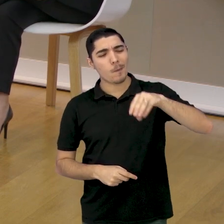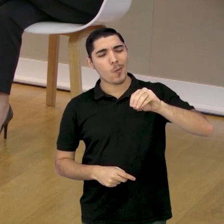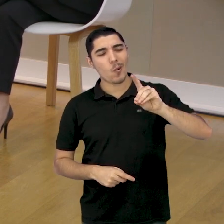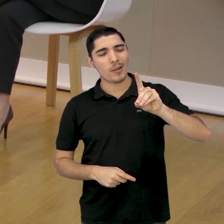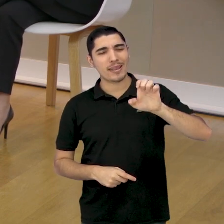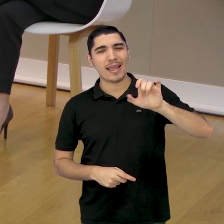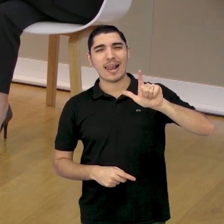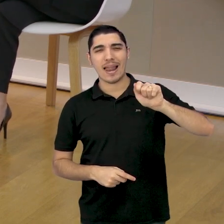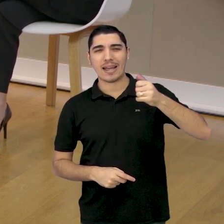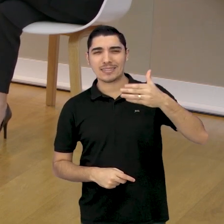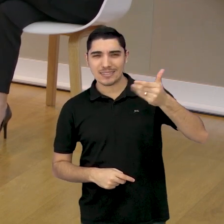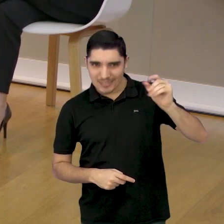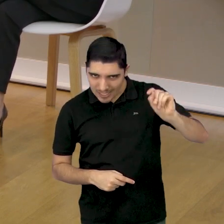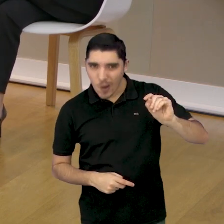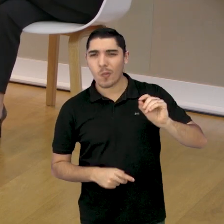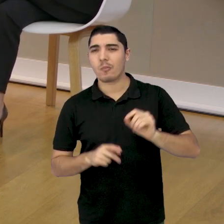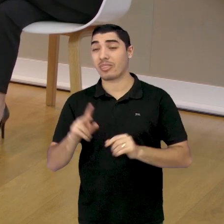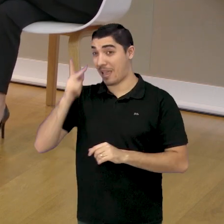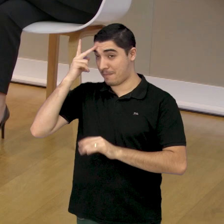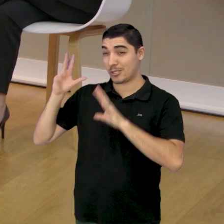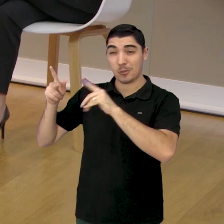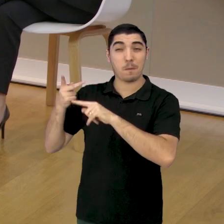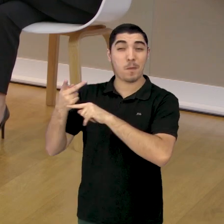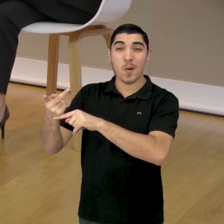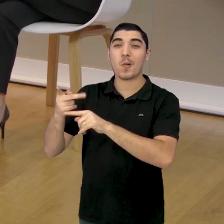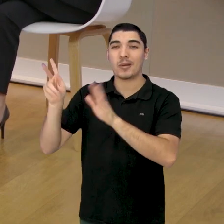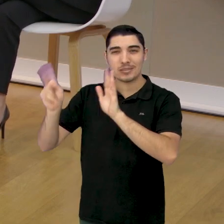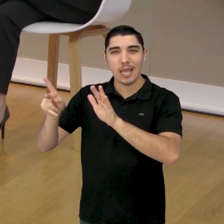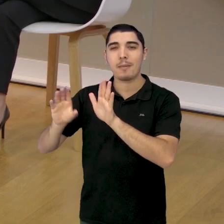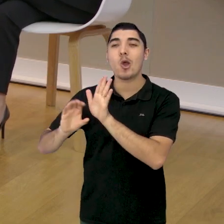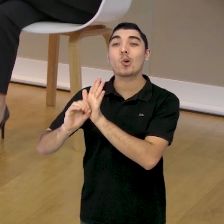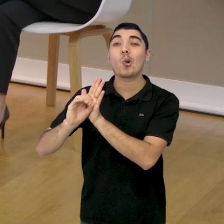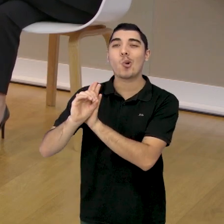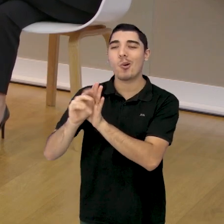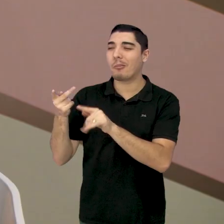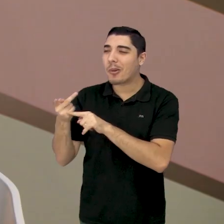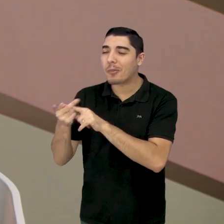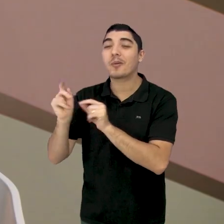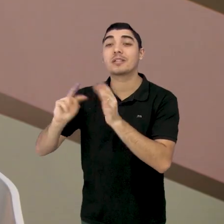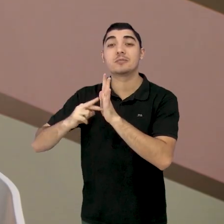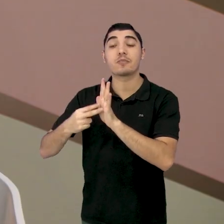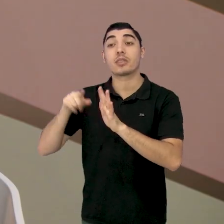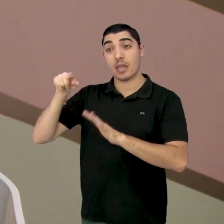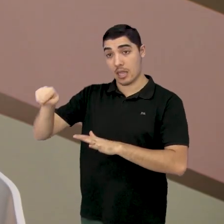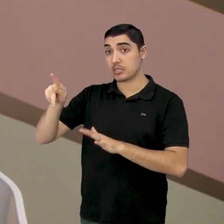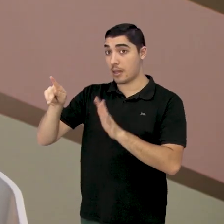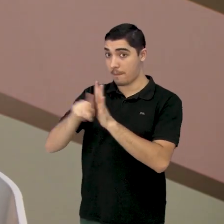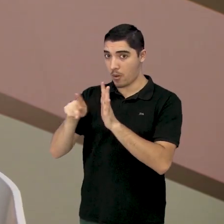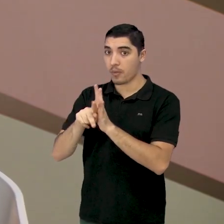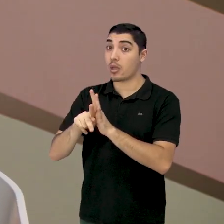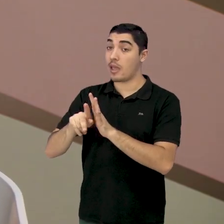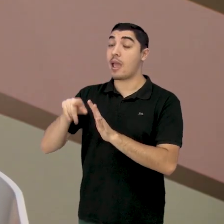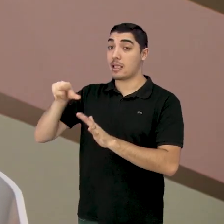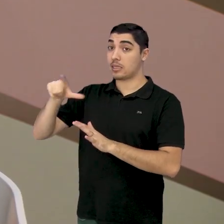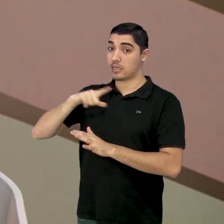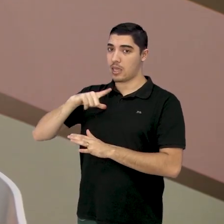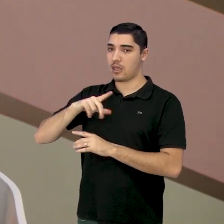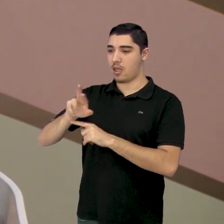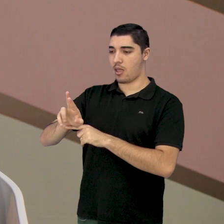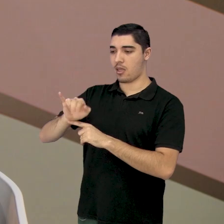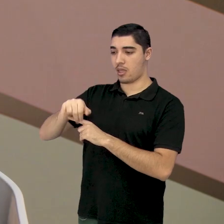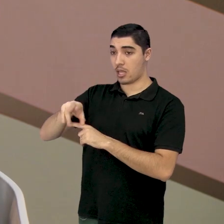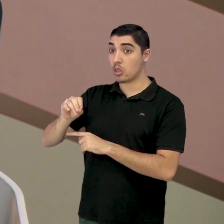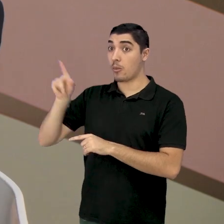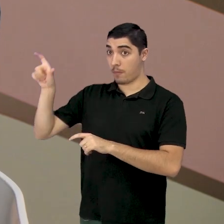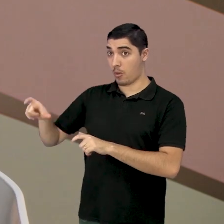pacientes procuram muito isso no Google, rinomodelação. Vamos lá. A rinomodelação é diferente da rinoplastia, que é um procedimento cirúrgico, né? Feito